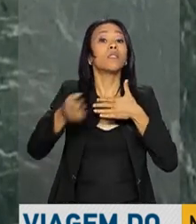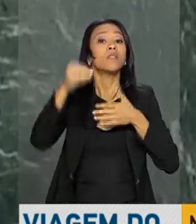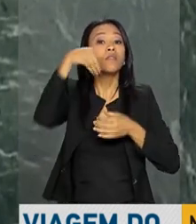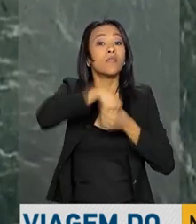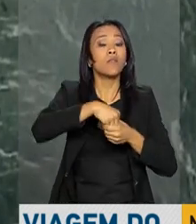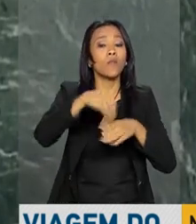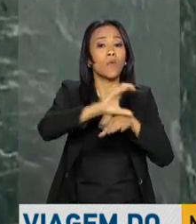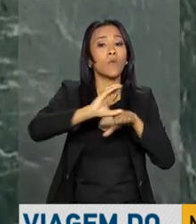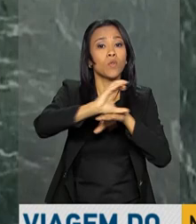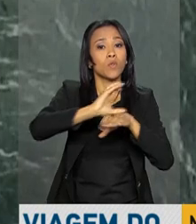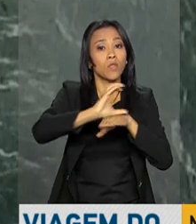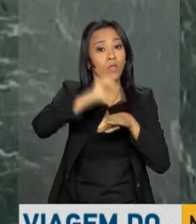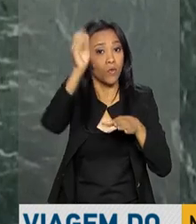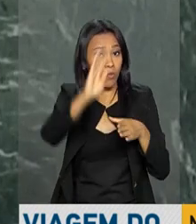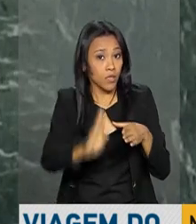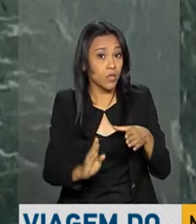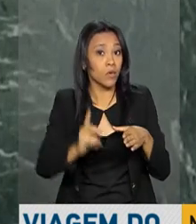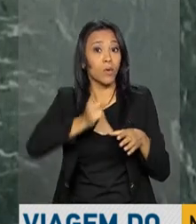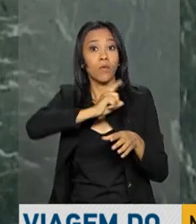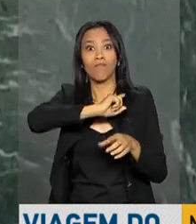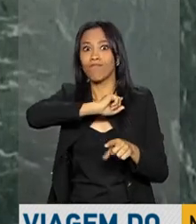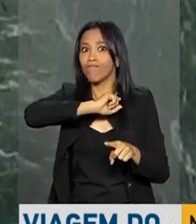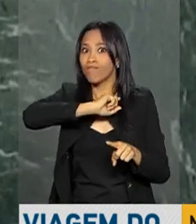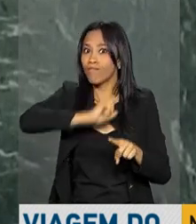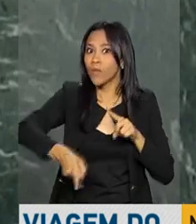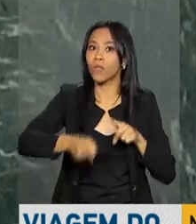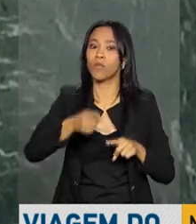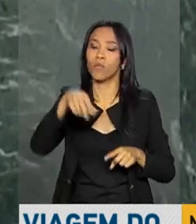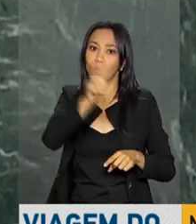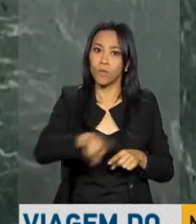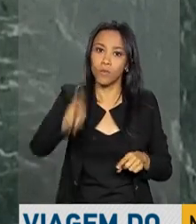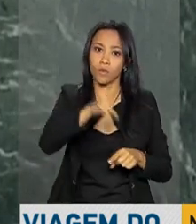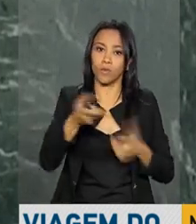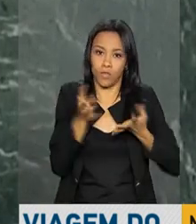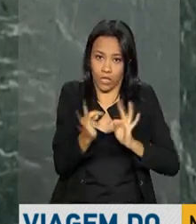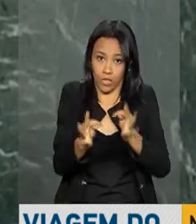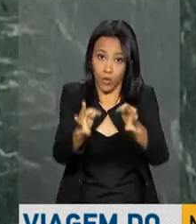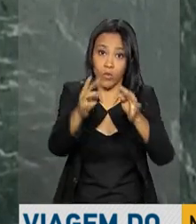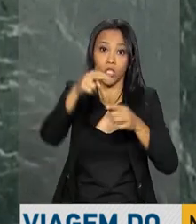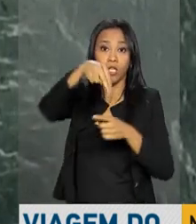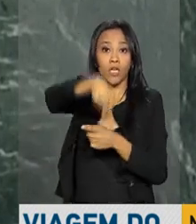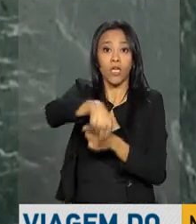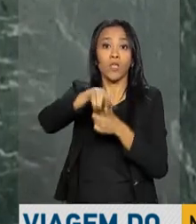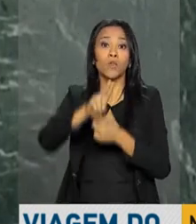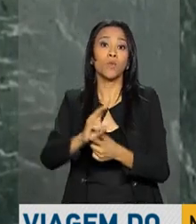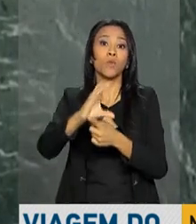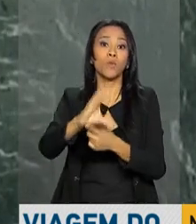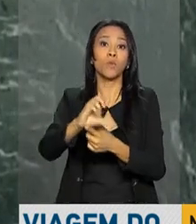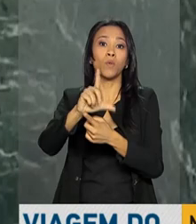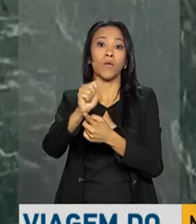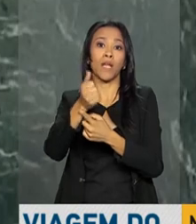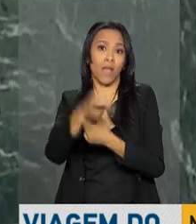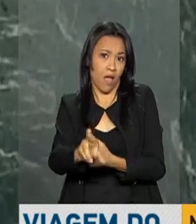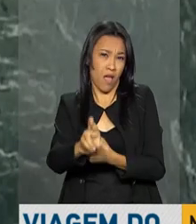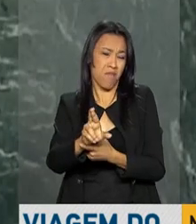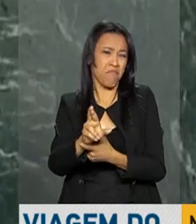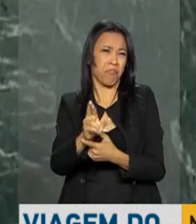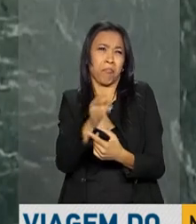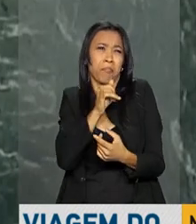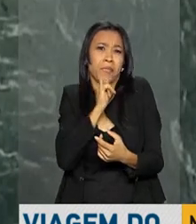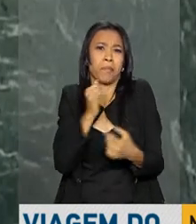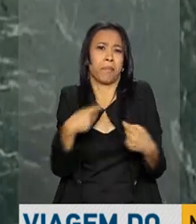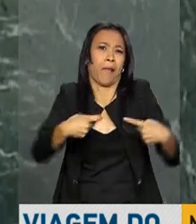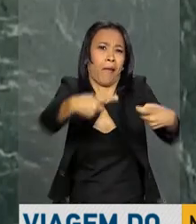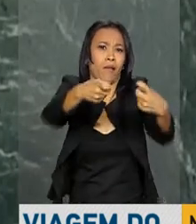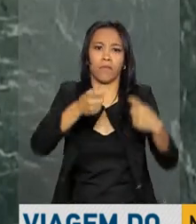Constituição veda o uso da tecnologia nuclear para fins não pacíficos. Um